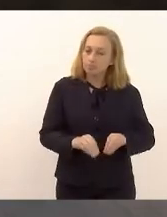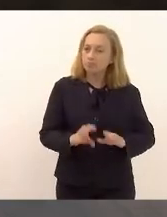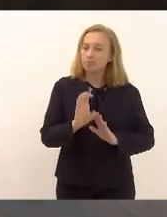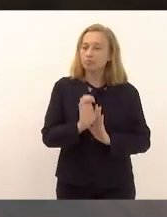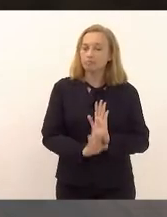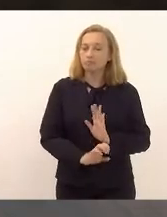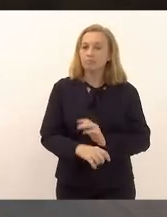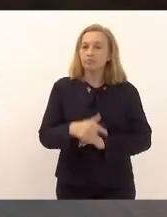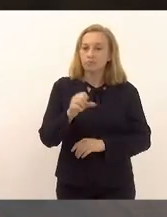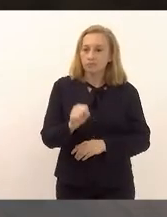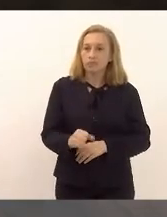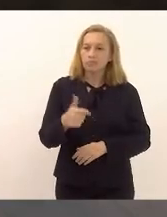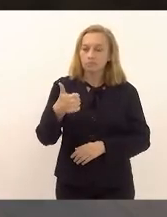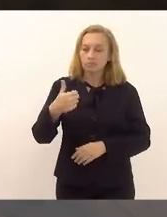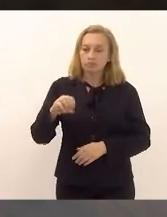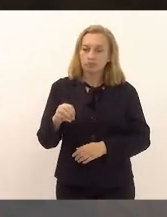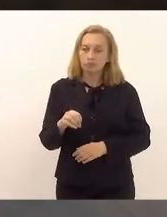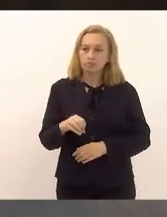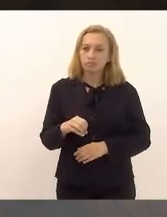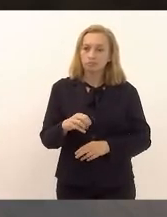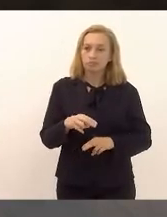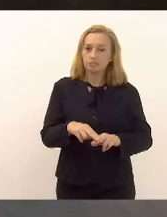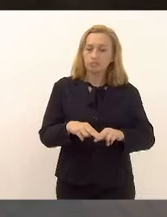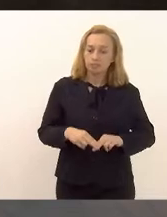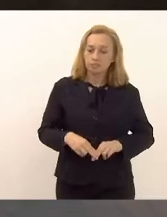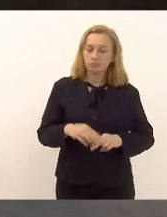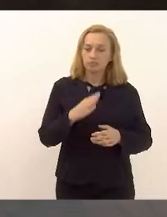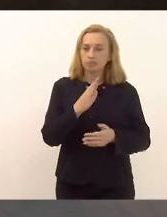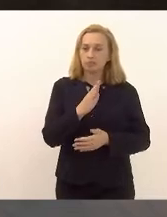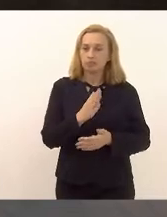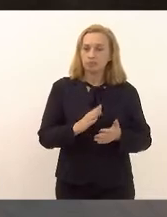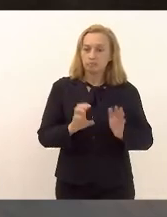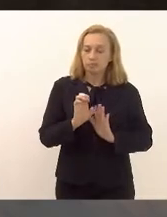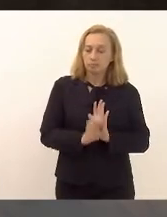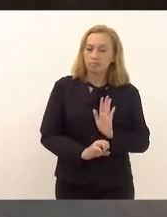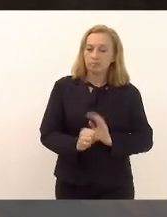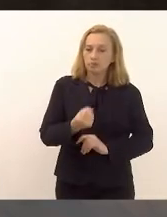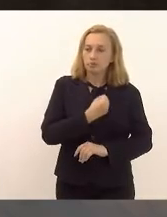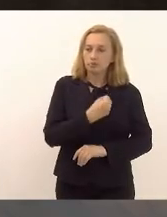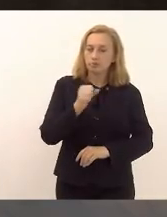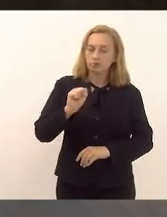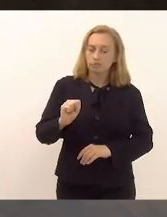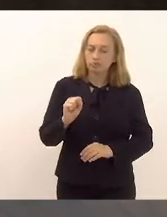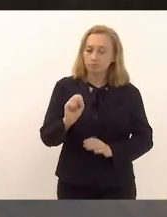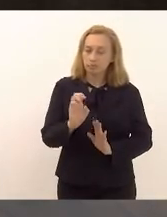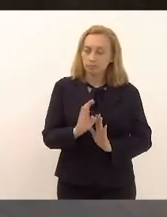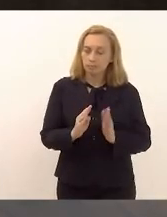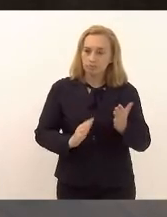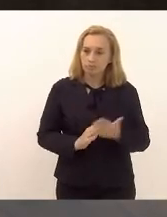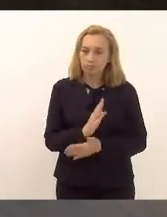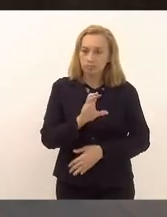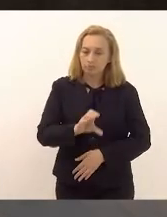Prejudicadas as emendas 8 e 10 pela emenda número 8 aprovada da CCJ.